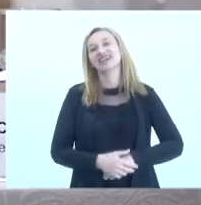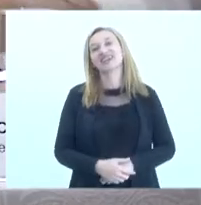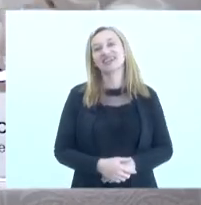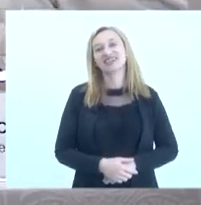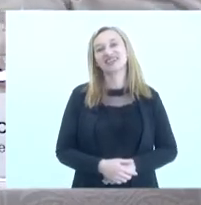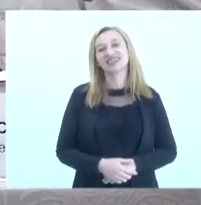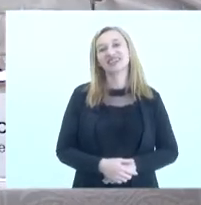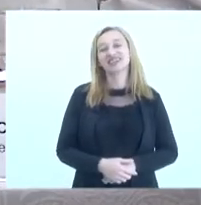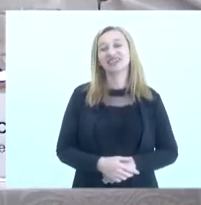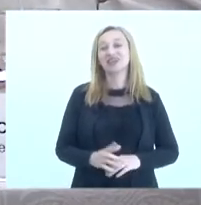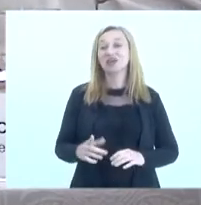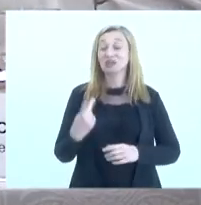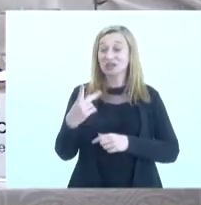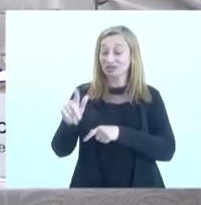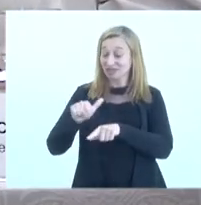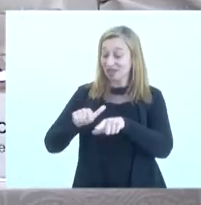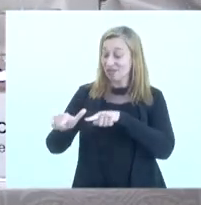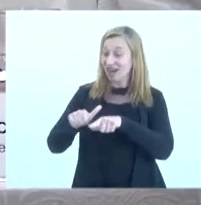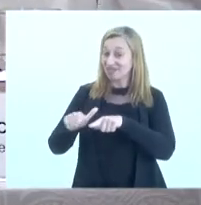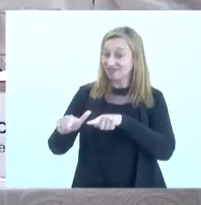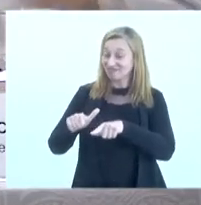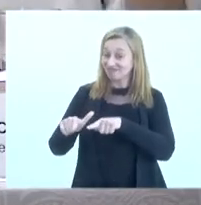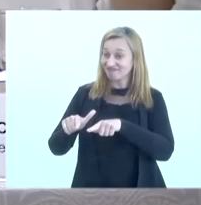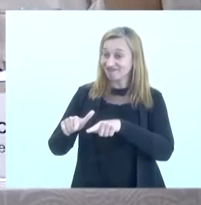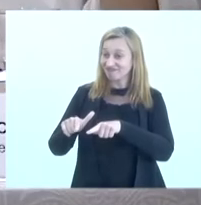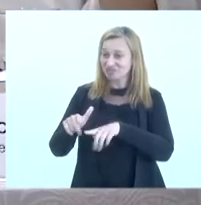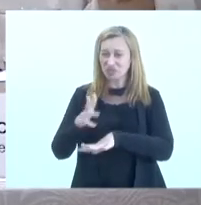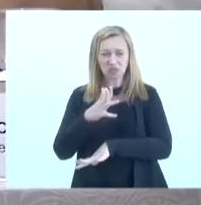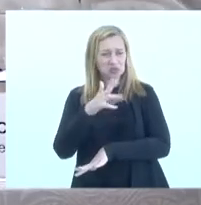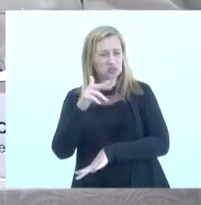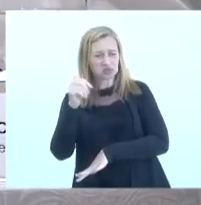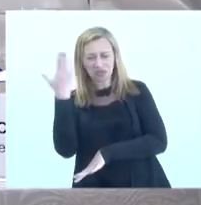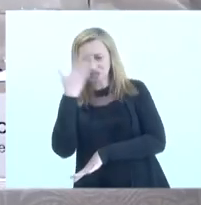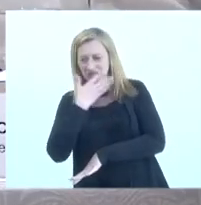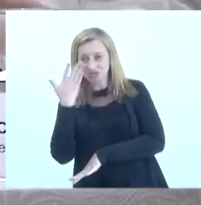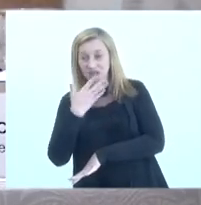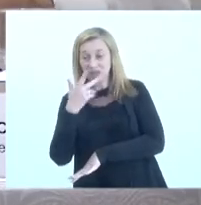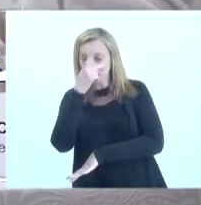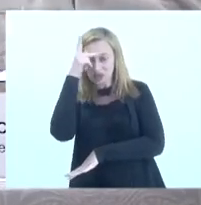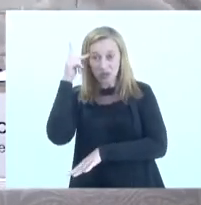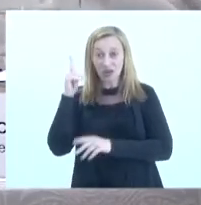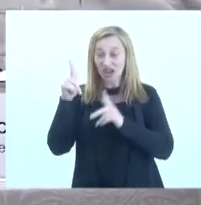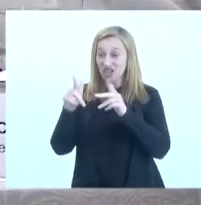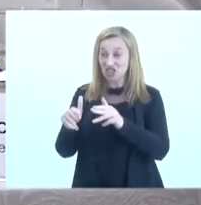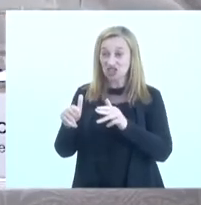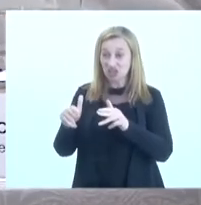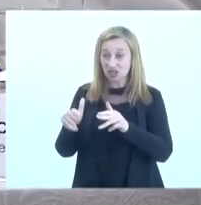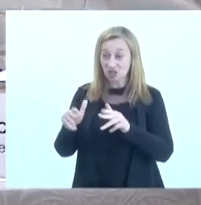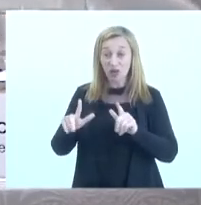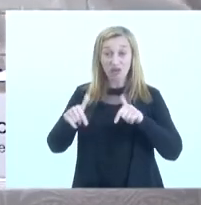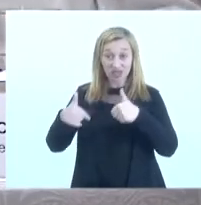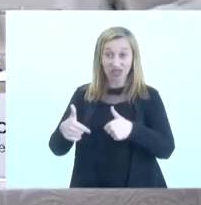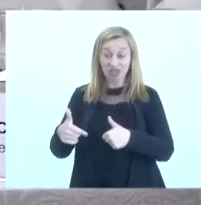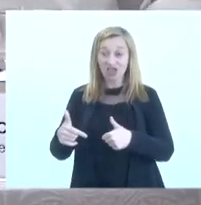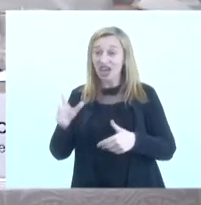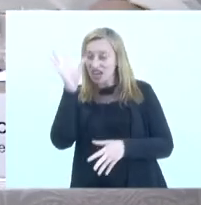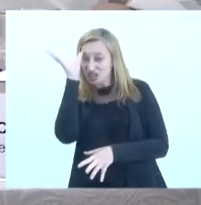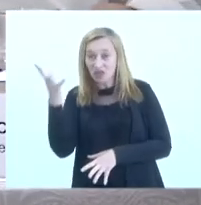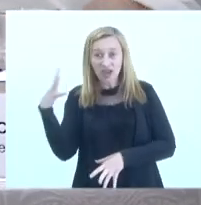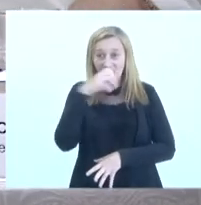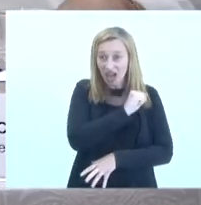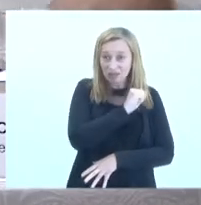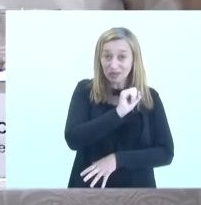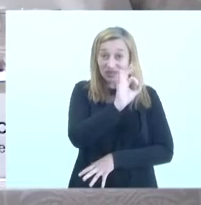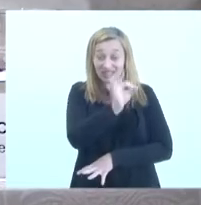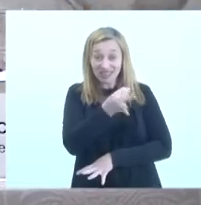tua maneira de trabalhar. Eu nunca vi ninguém fazer o que você faz. Resolve na hora. Eu tenho certeza